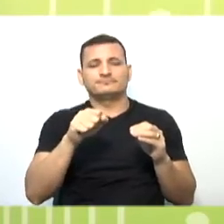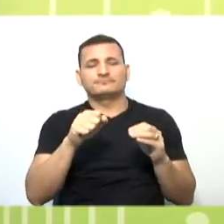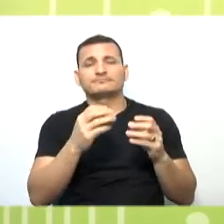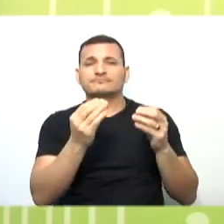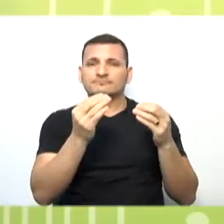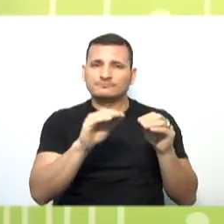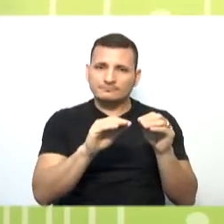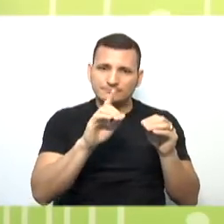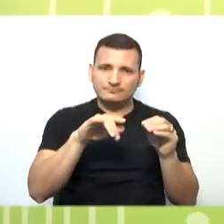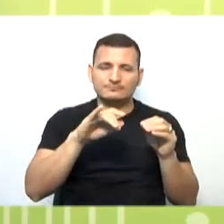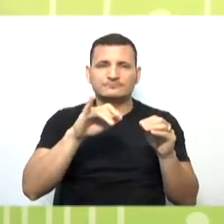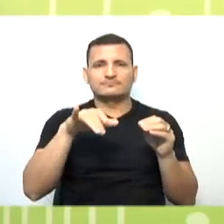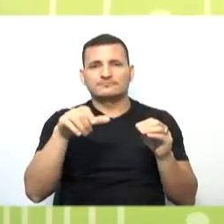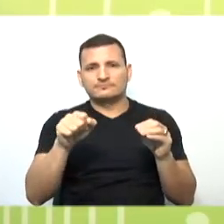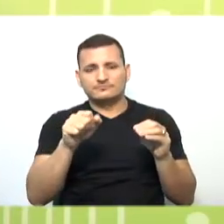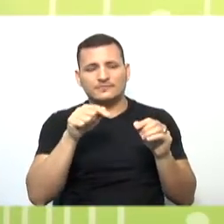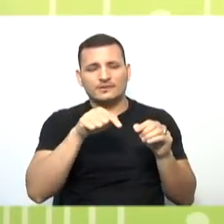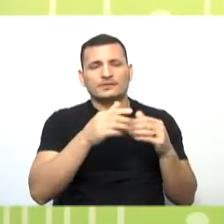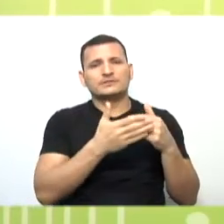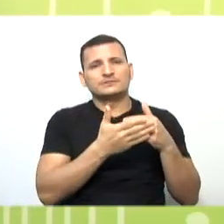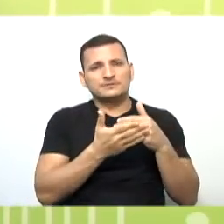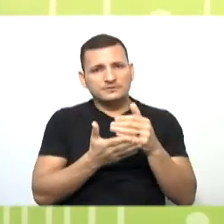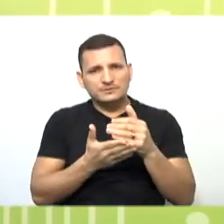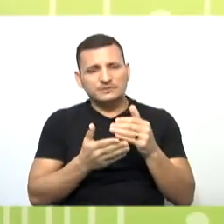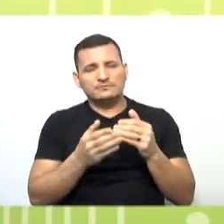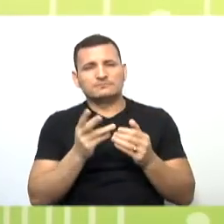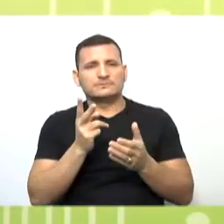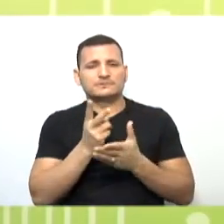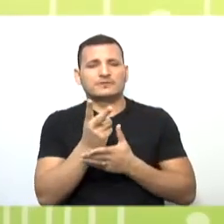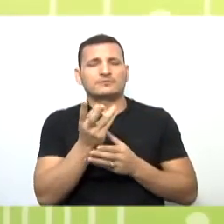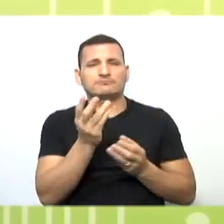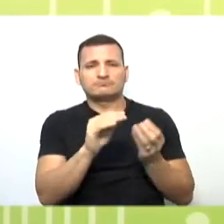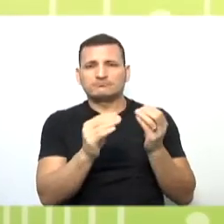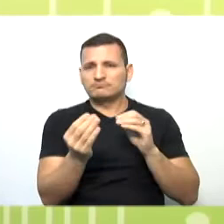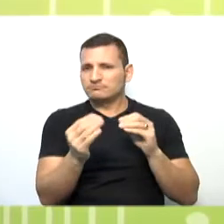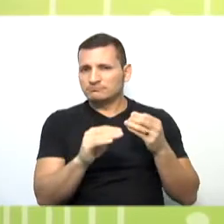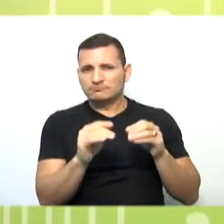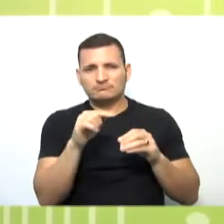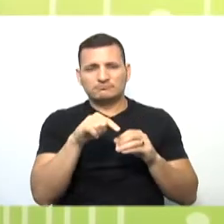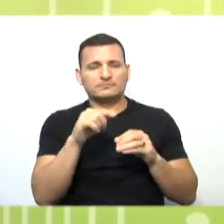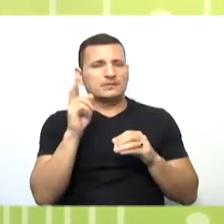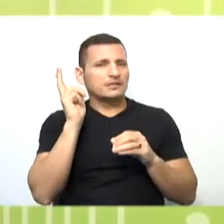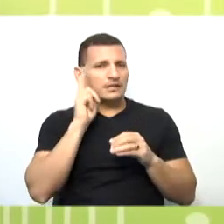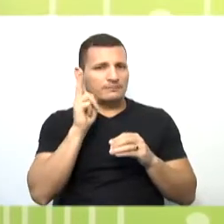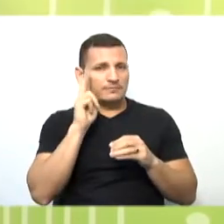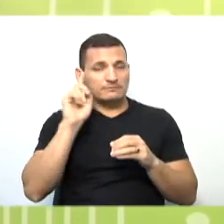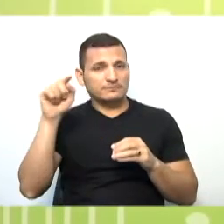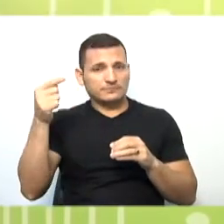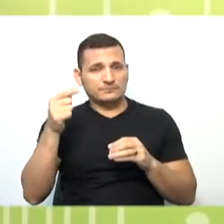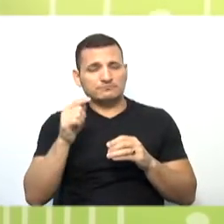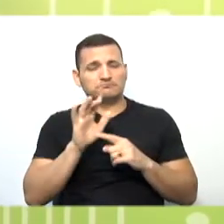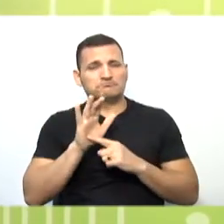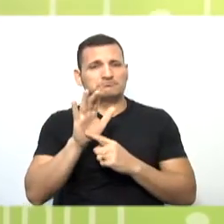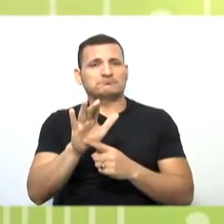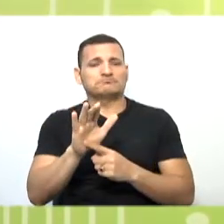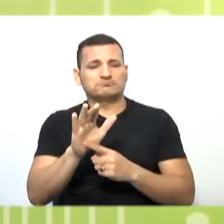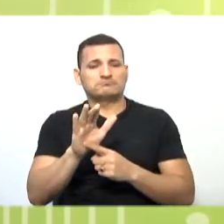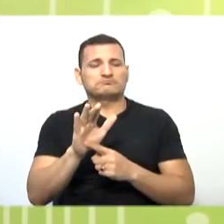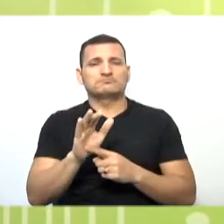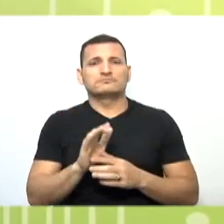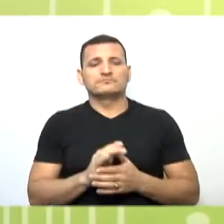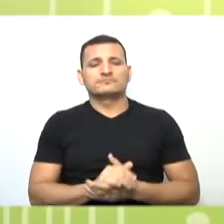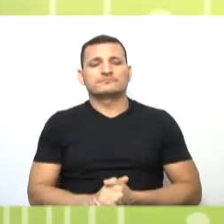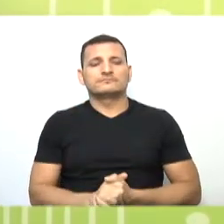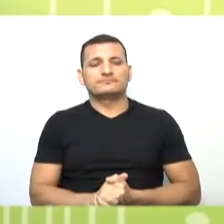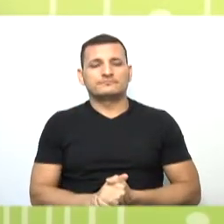é JavaScript, aqui inicia tal. Sempre colocando esses pequenos comentários que vão te ajudar bastante na